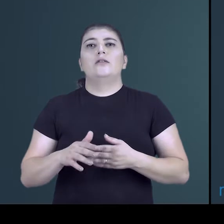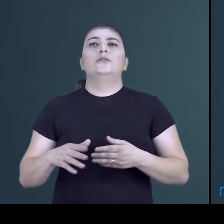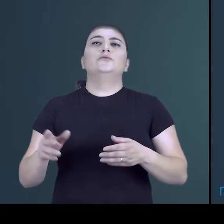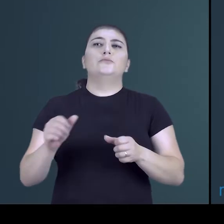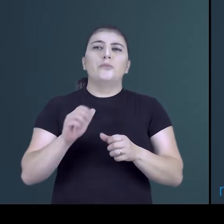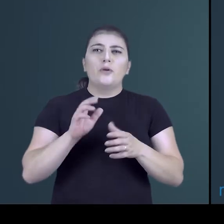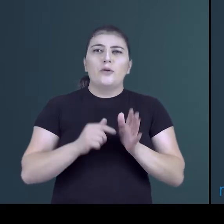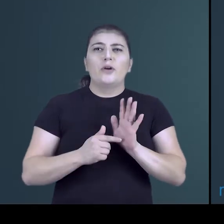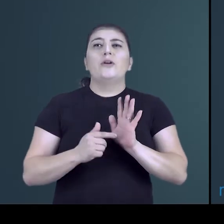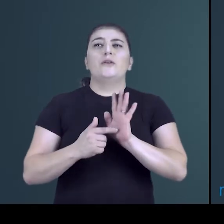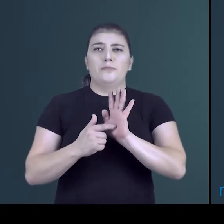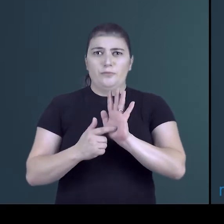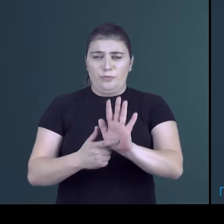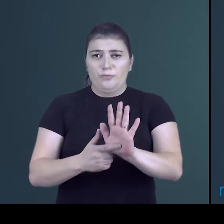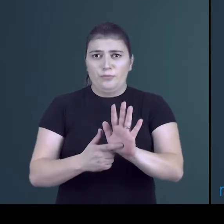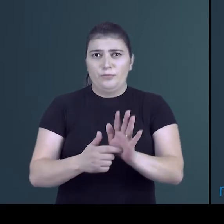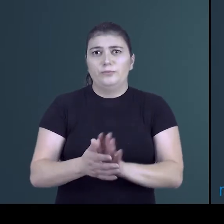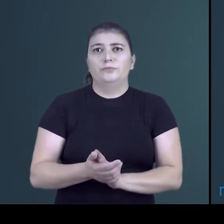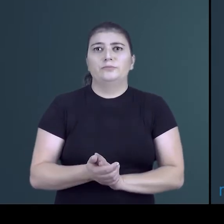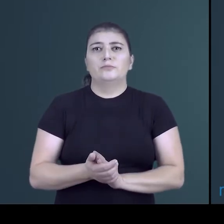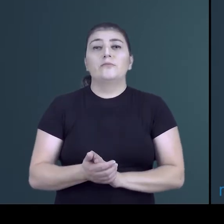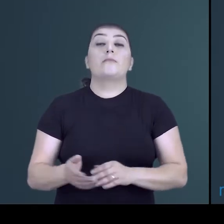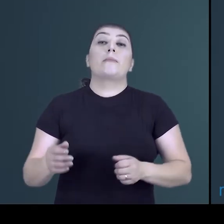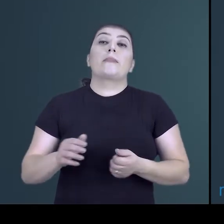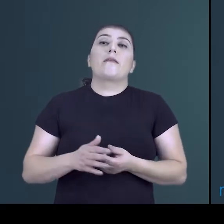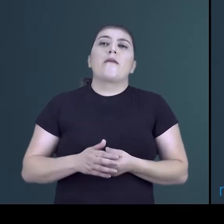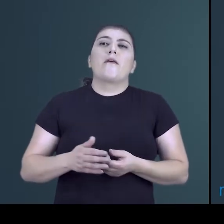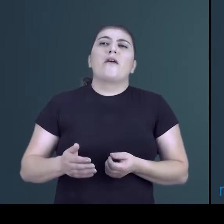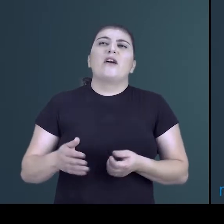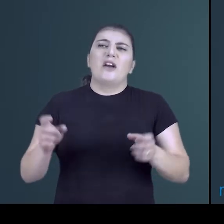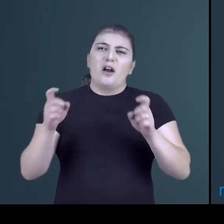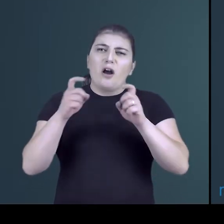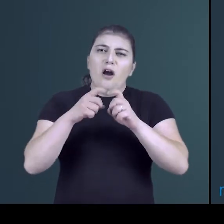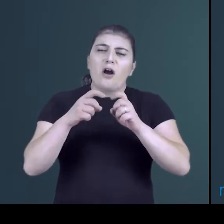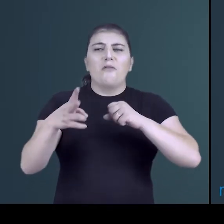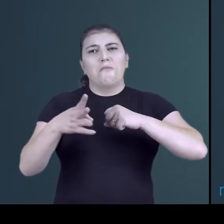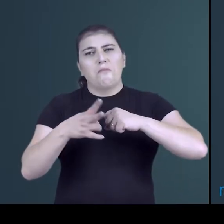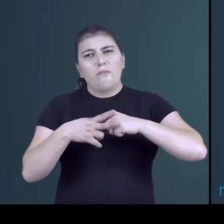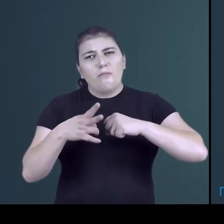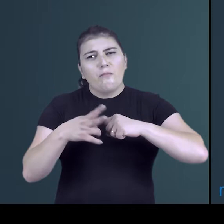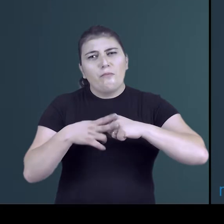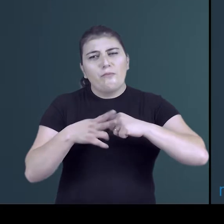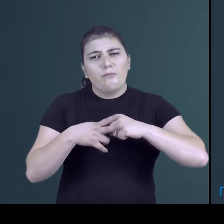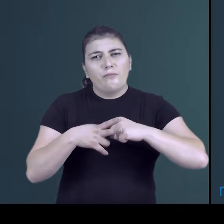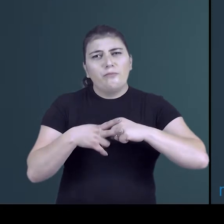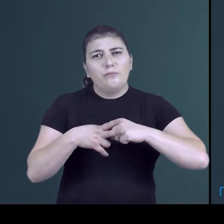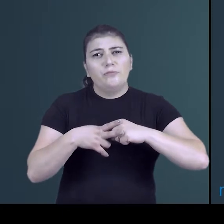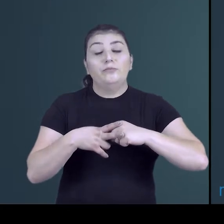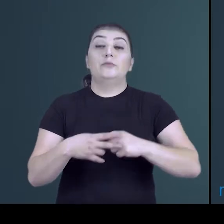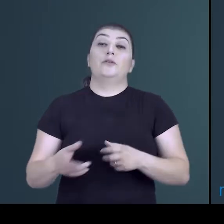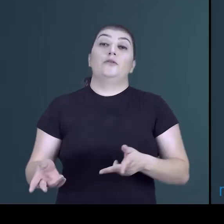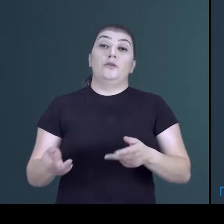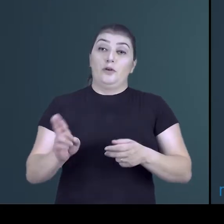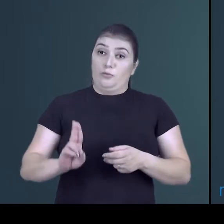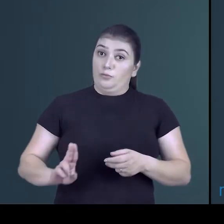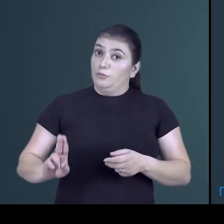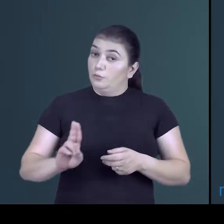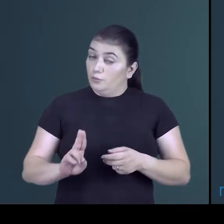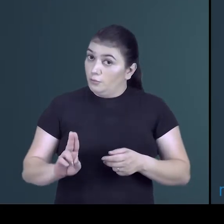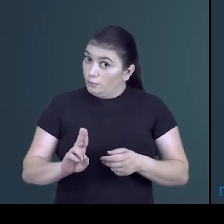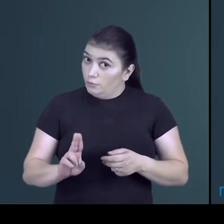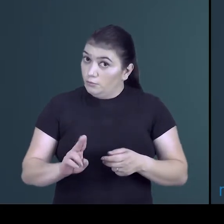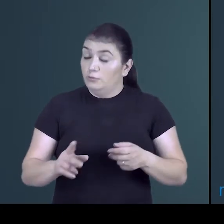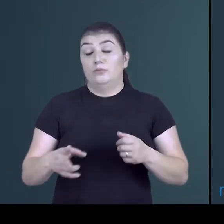substantivo, estabelecendo igualdade. Quando falamos em concordância verbal, o verbo ou as funções